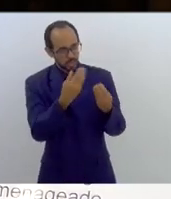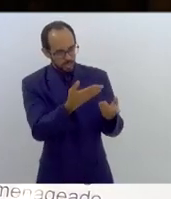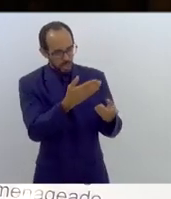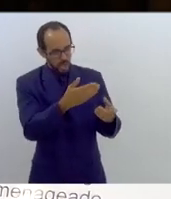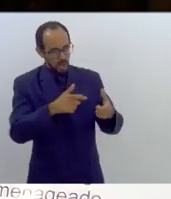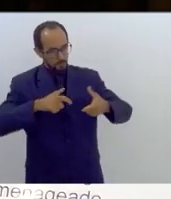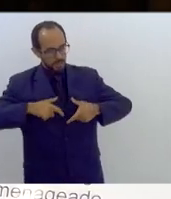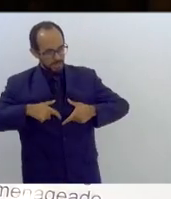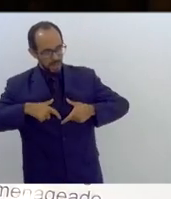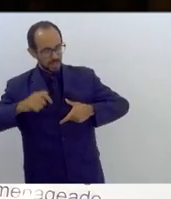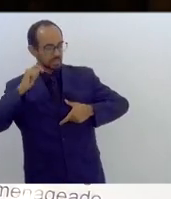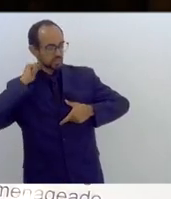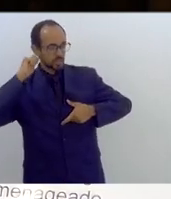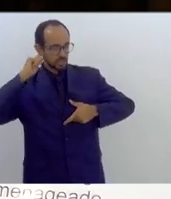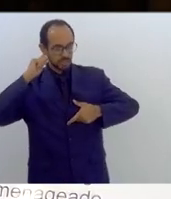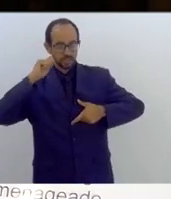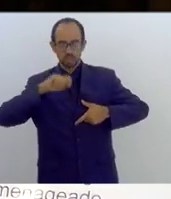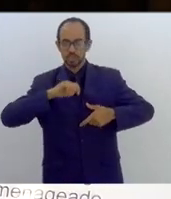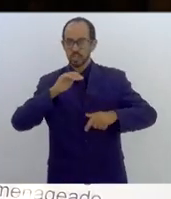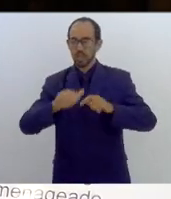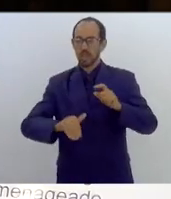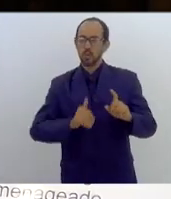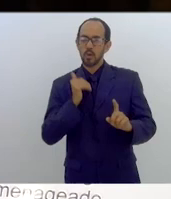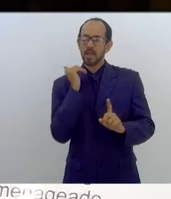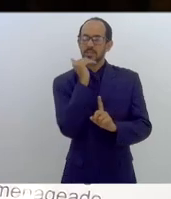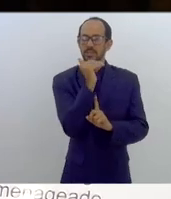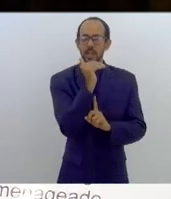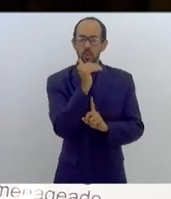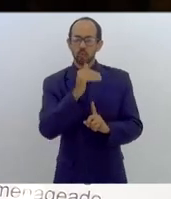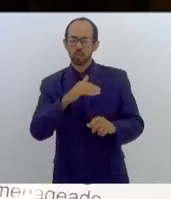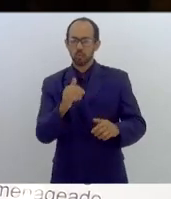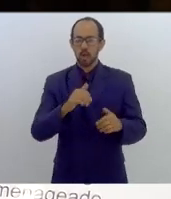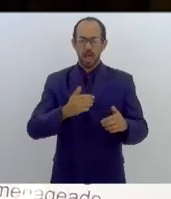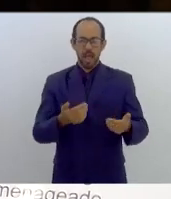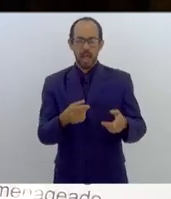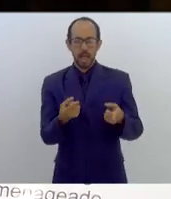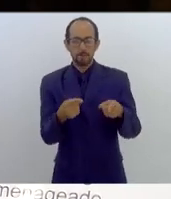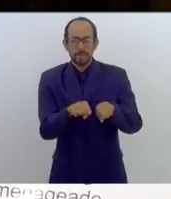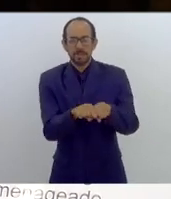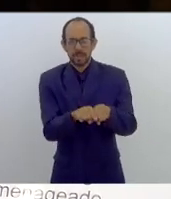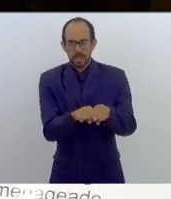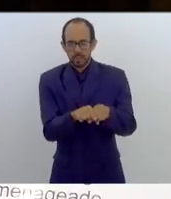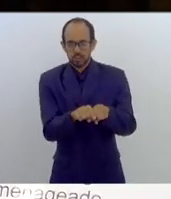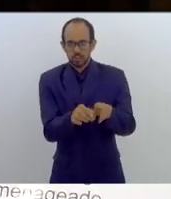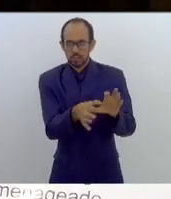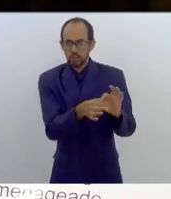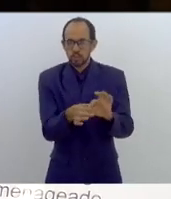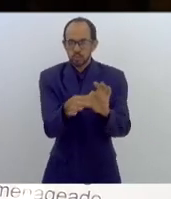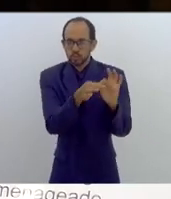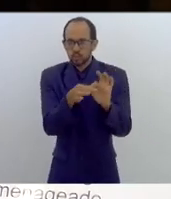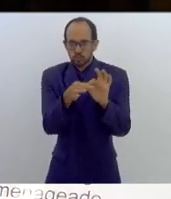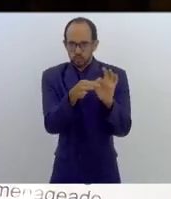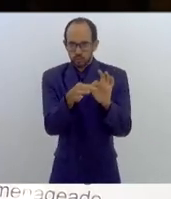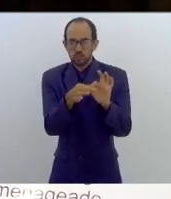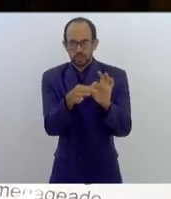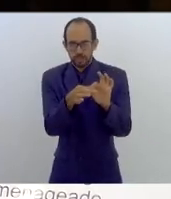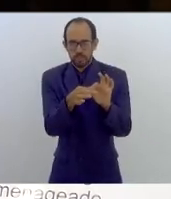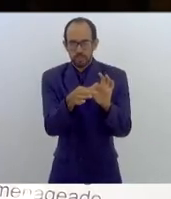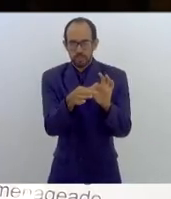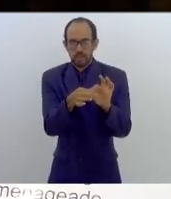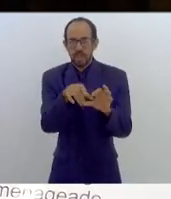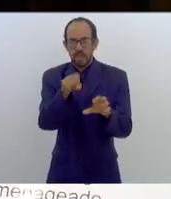Tiradentes, ressalto a fraternidade que nos une, entendendo que irmanam-se nesta noite